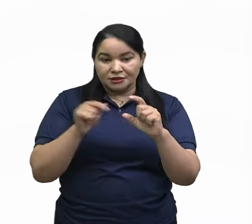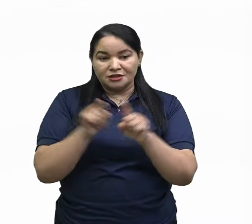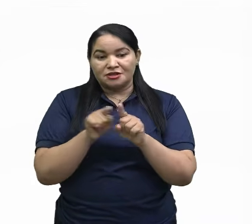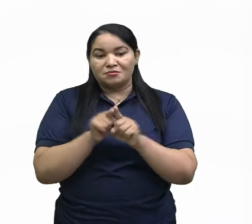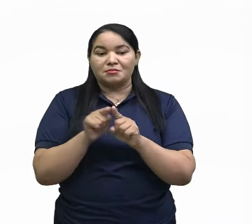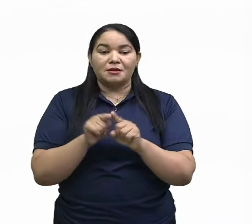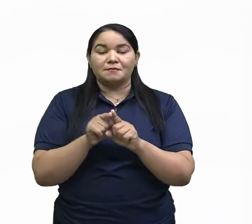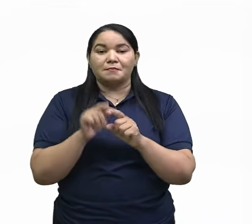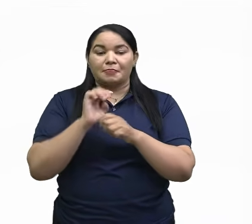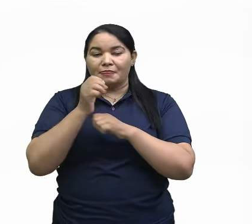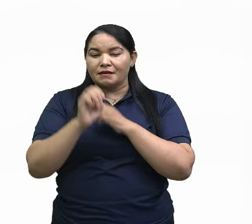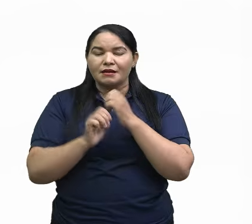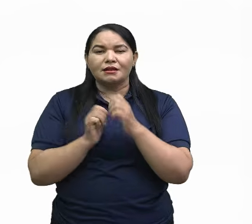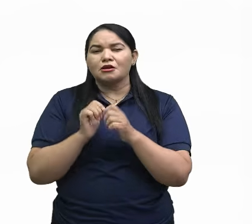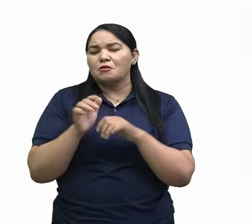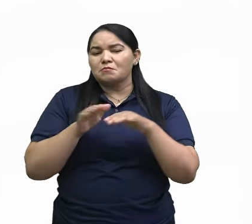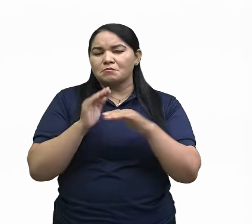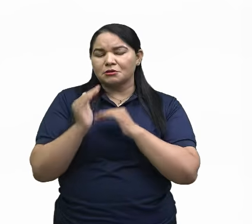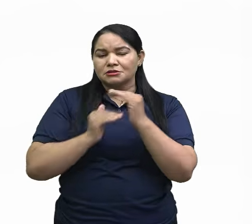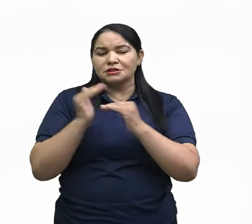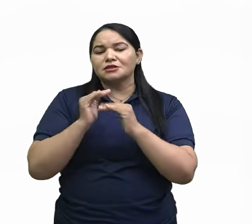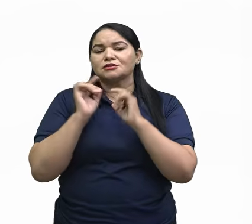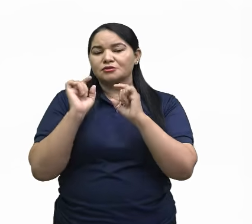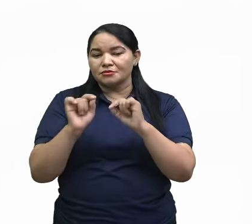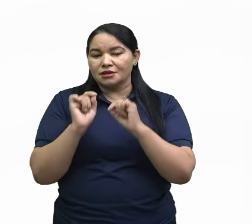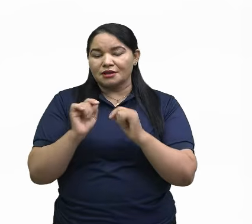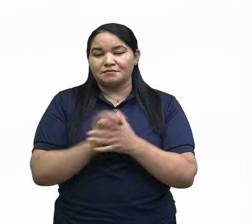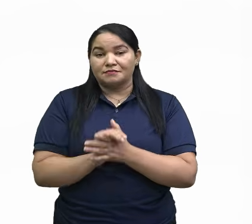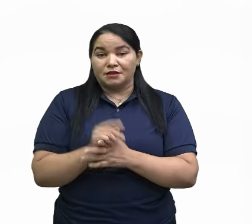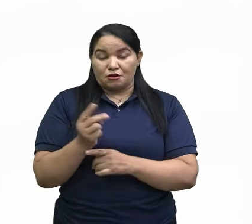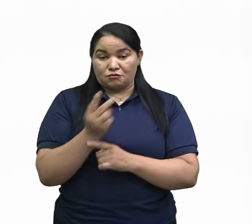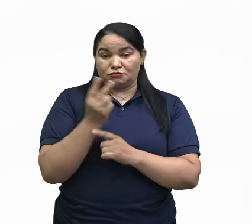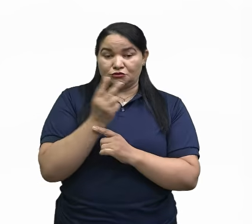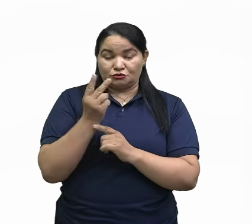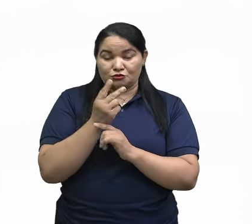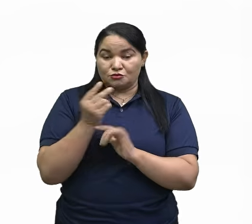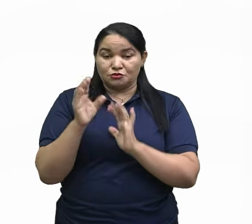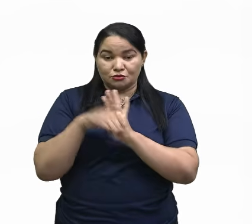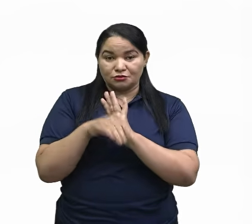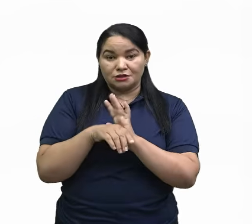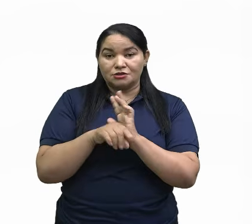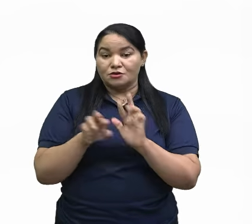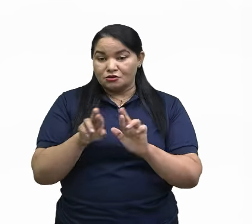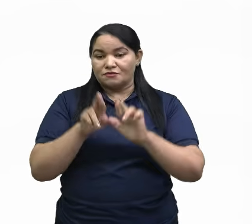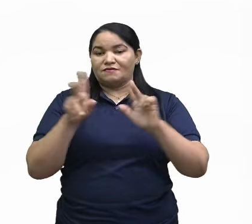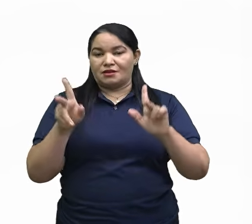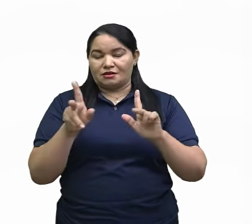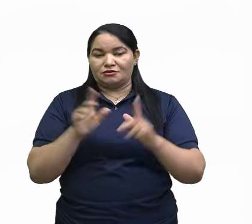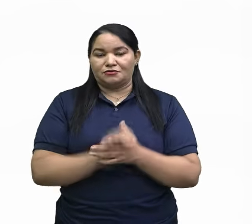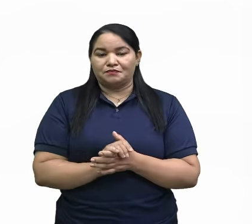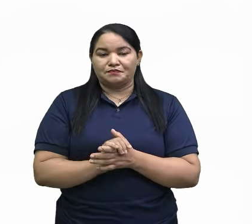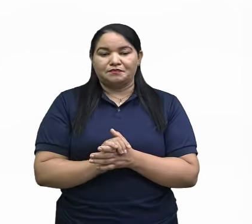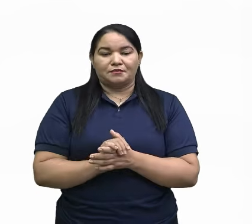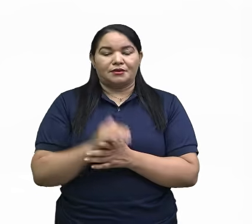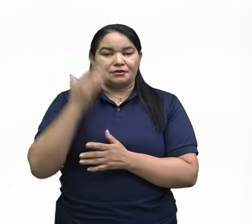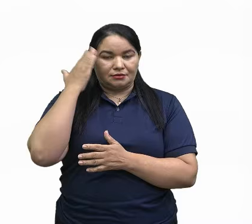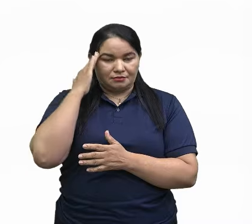tem que entender que esses dois conceitos, eles são opostos, tá? Então, a gente